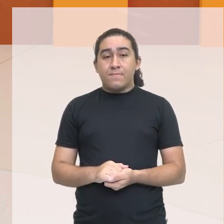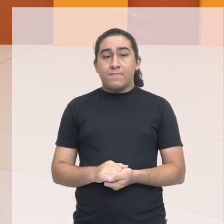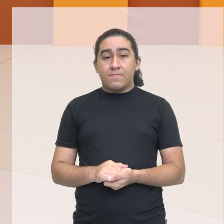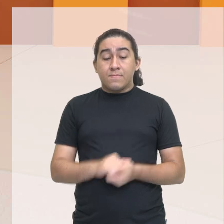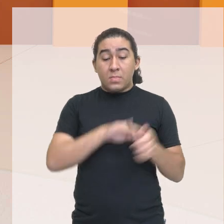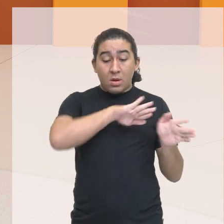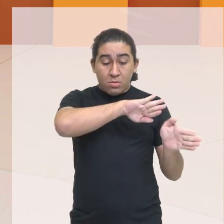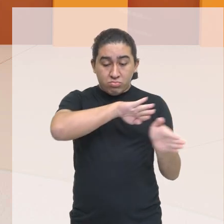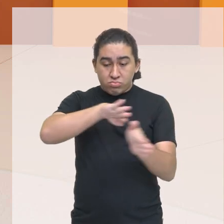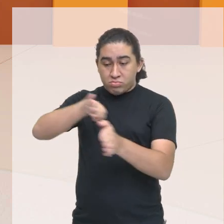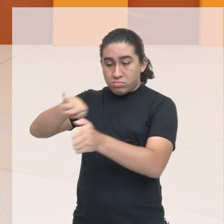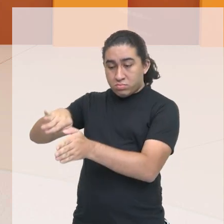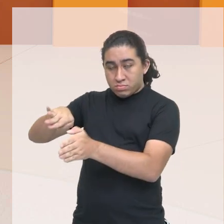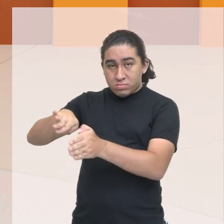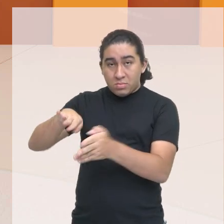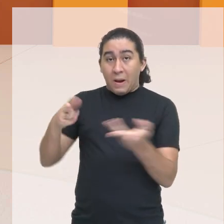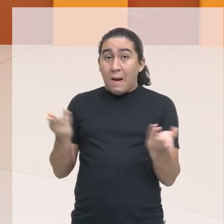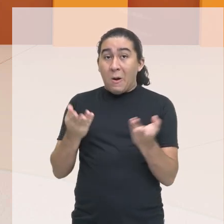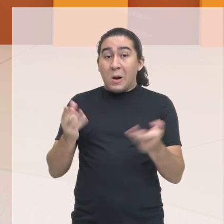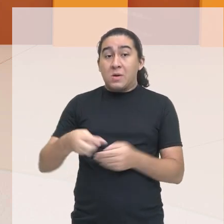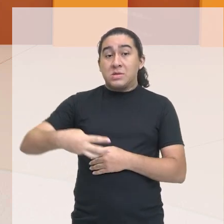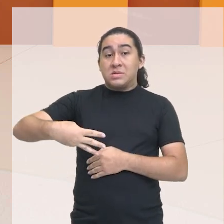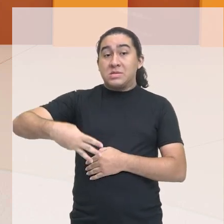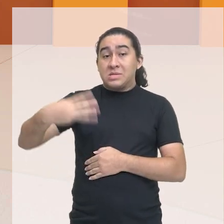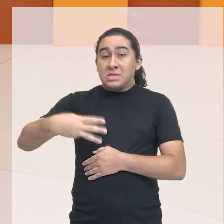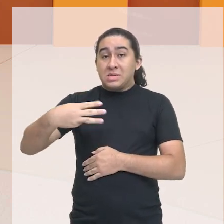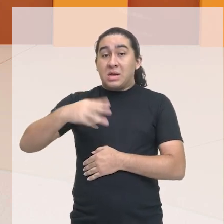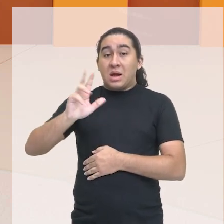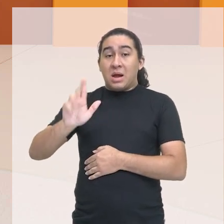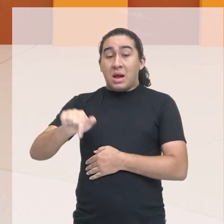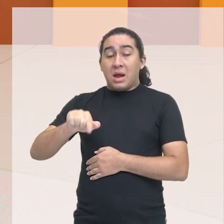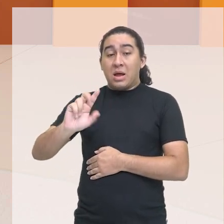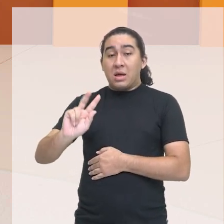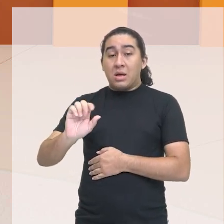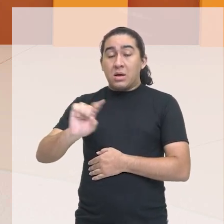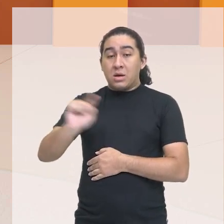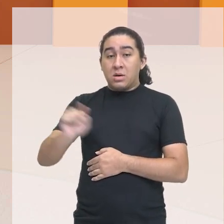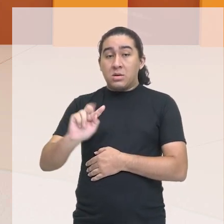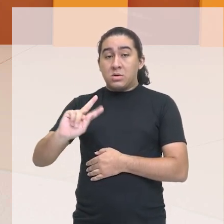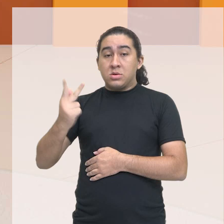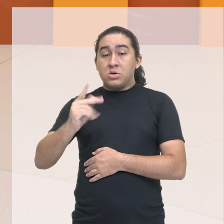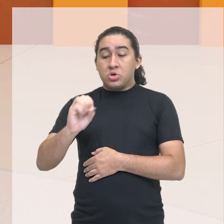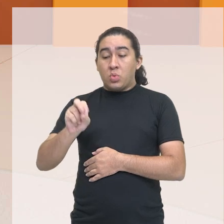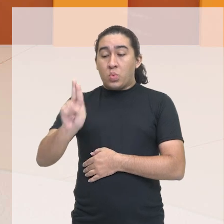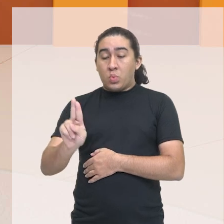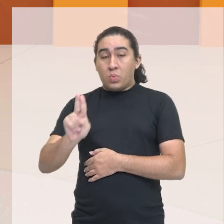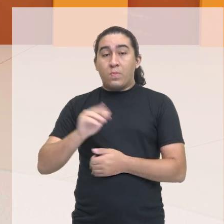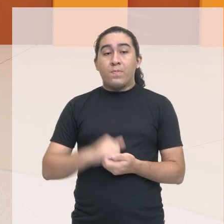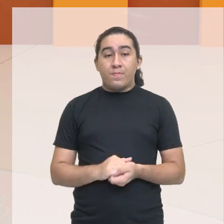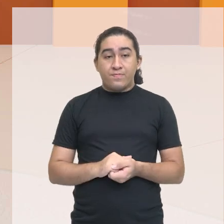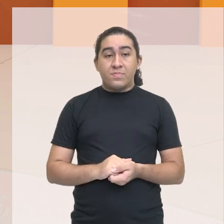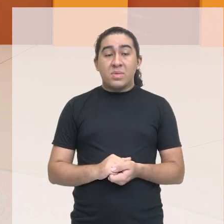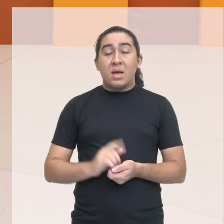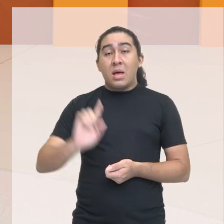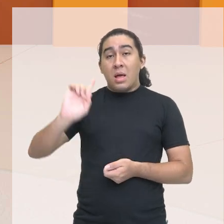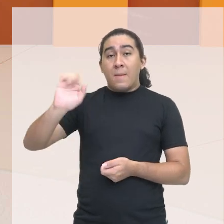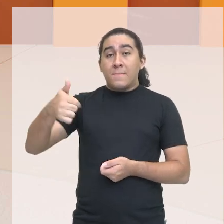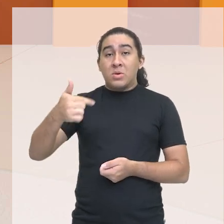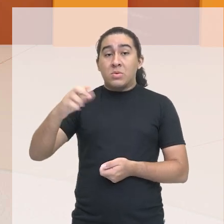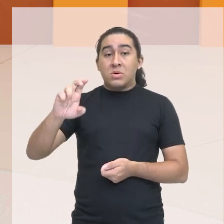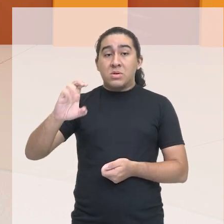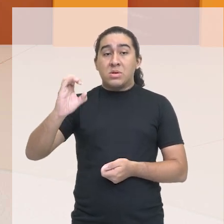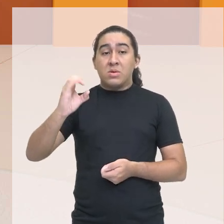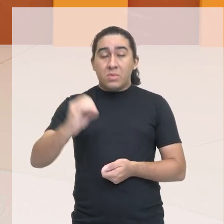Após a dinastia Shang vem a dinastia Zhou, né, que dura entre